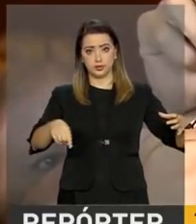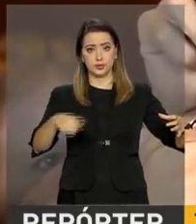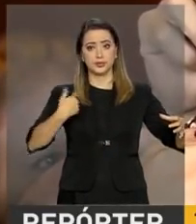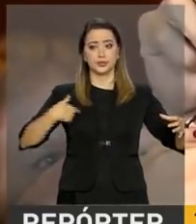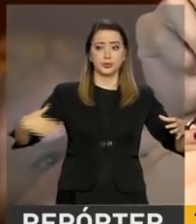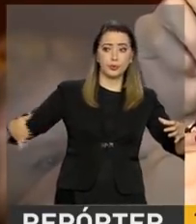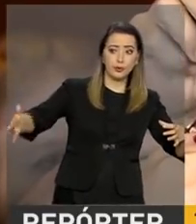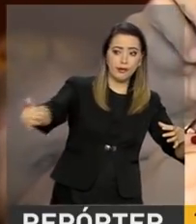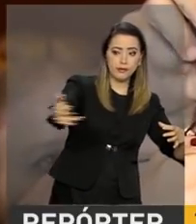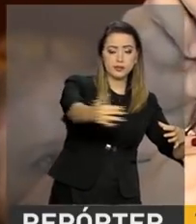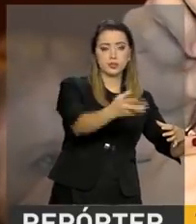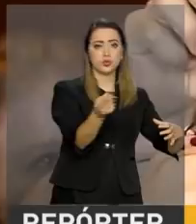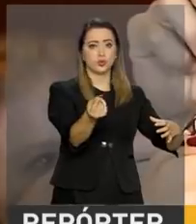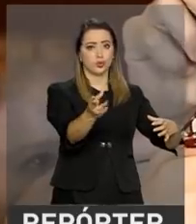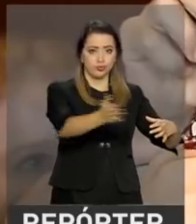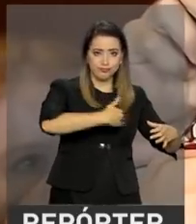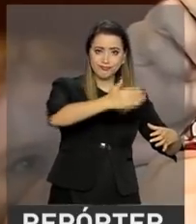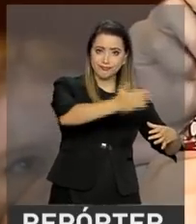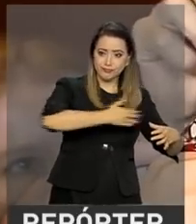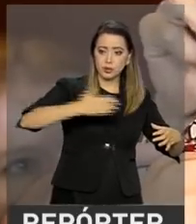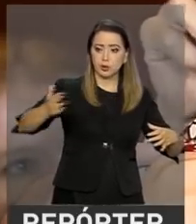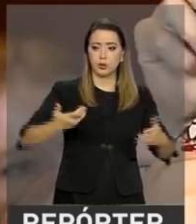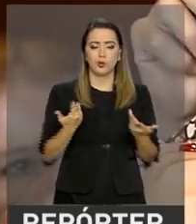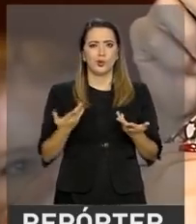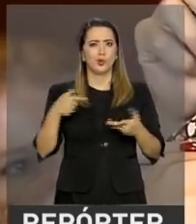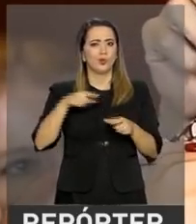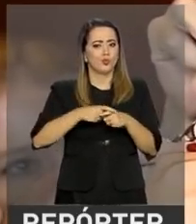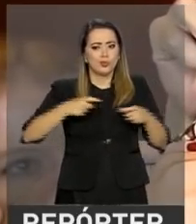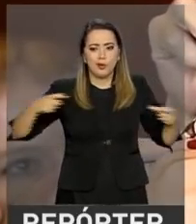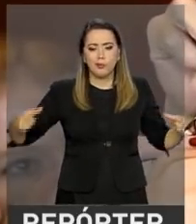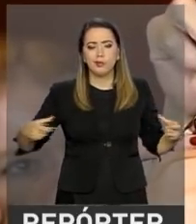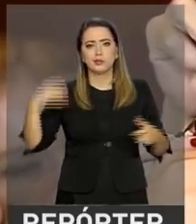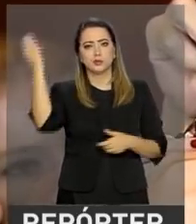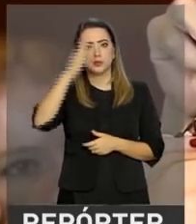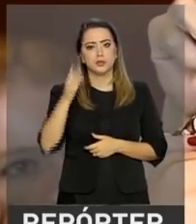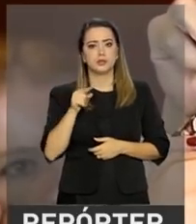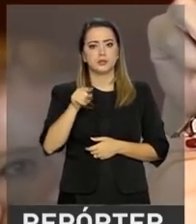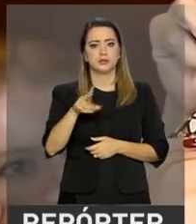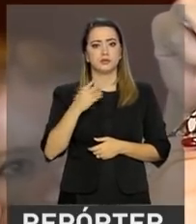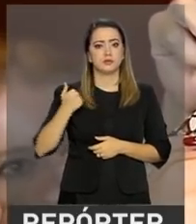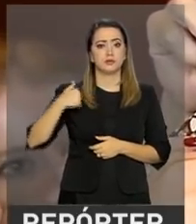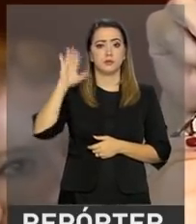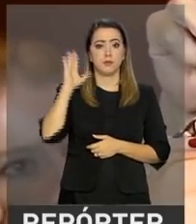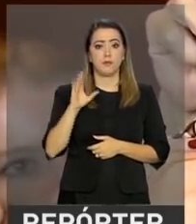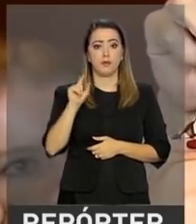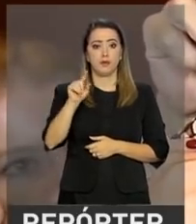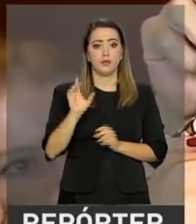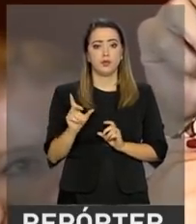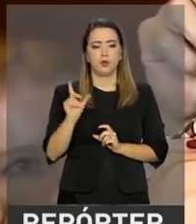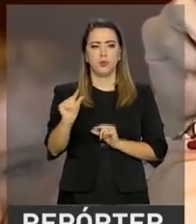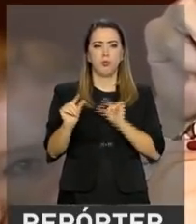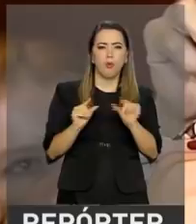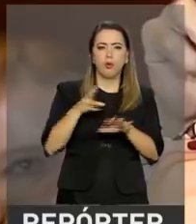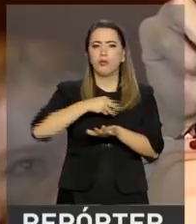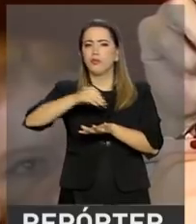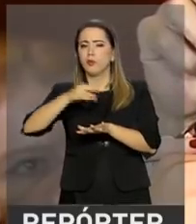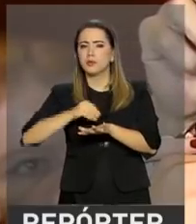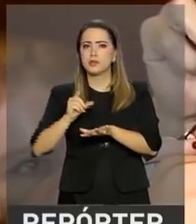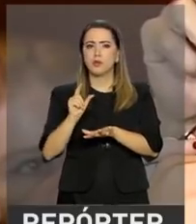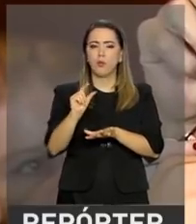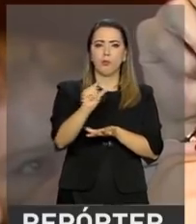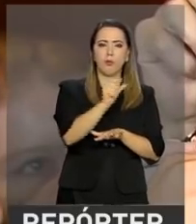tributos mais num país continental como o brasil onde você tem um namoro com o território muito porque formação muito pouca